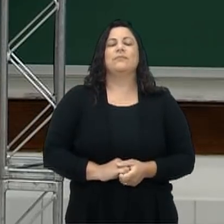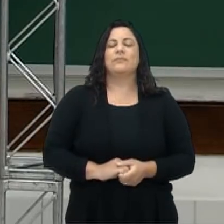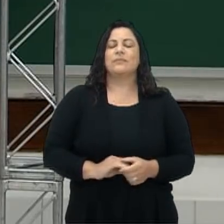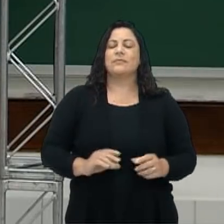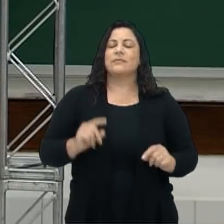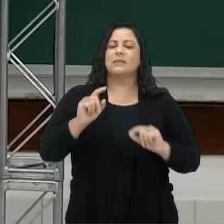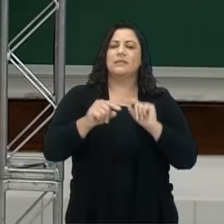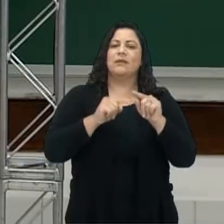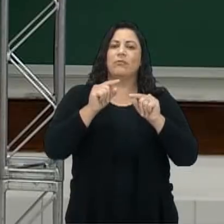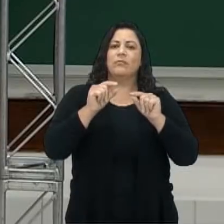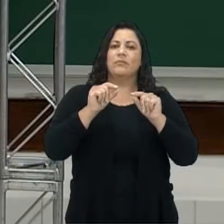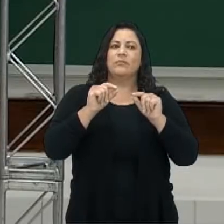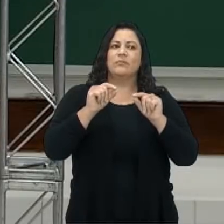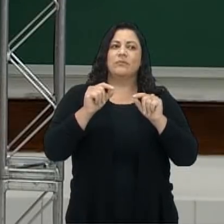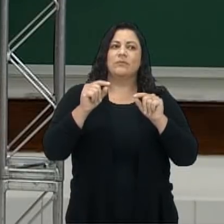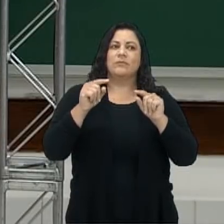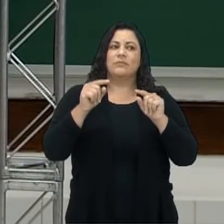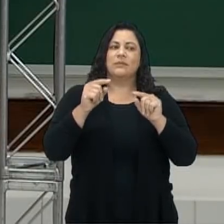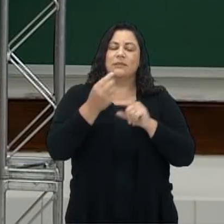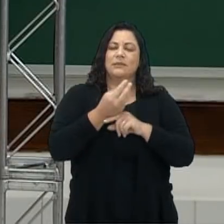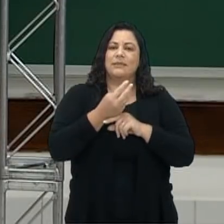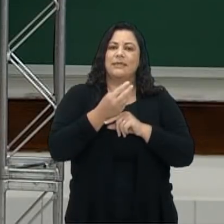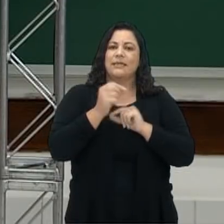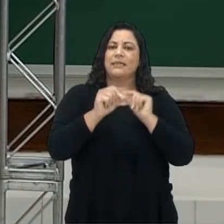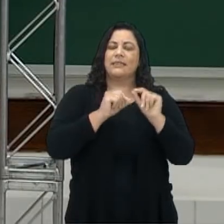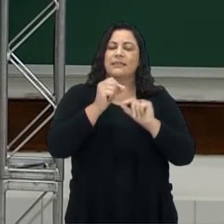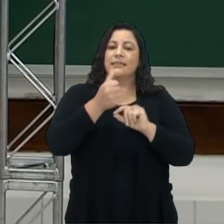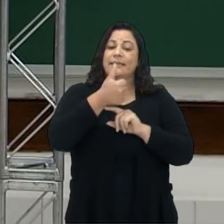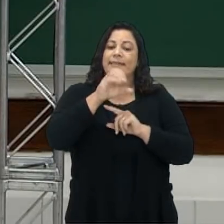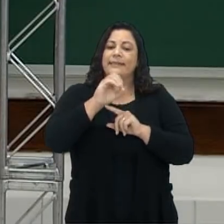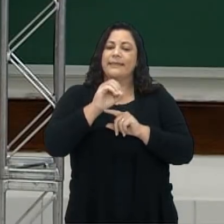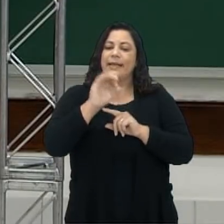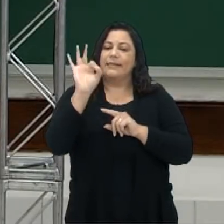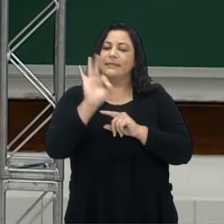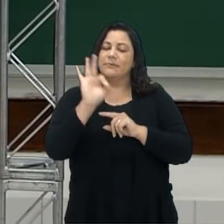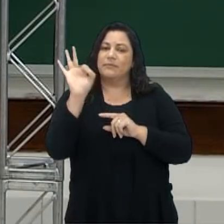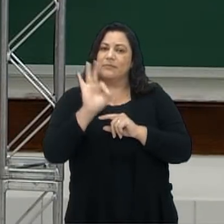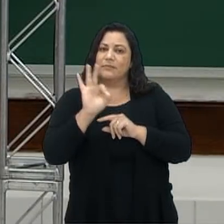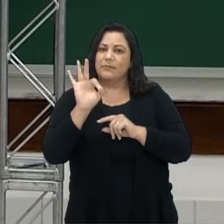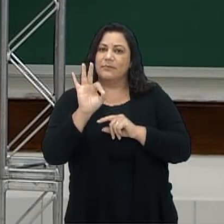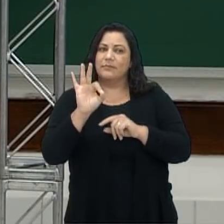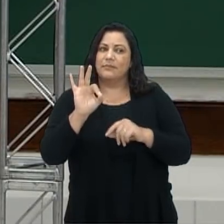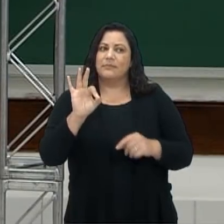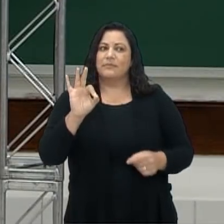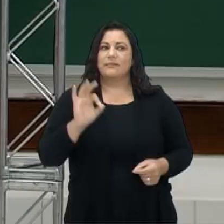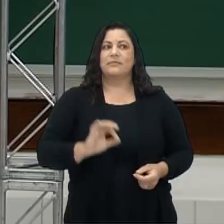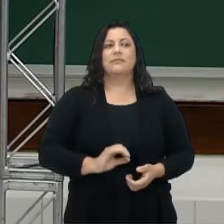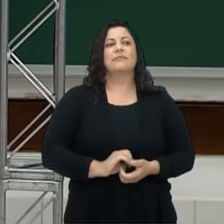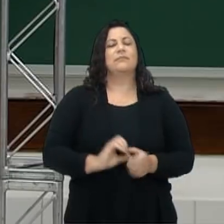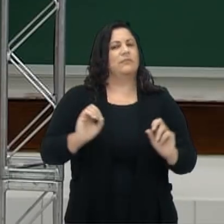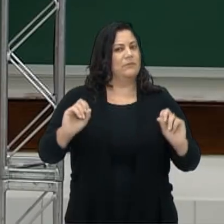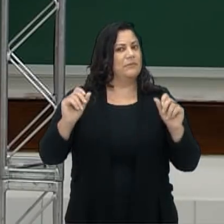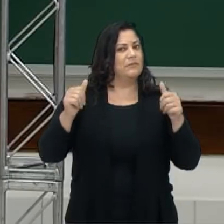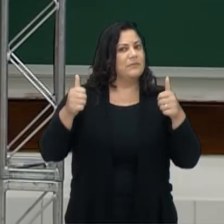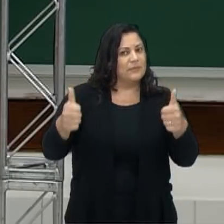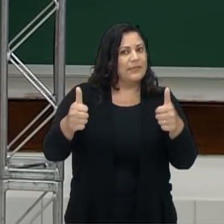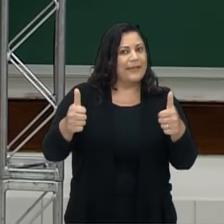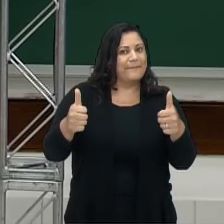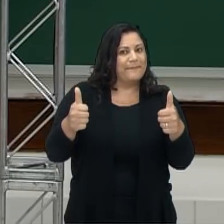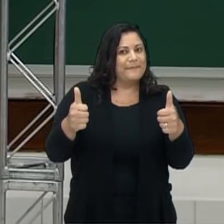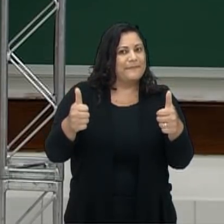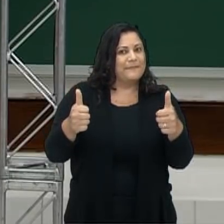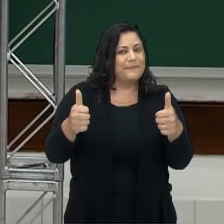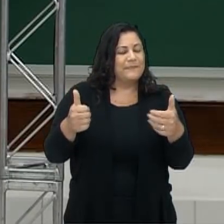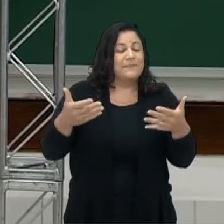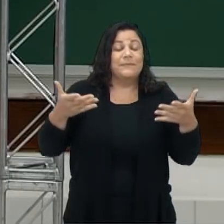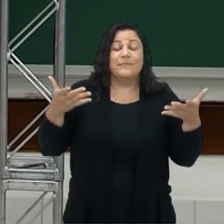graus. Esse pedaço aqui equivale a 10%. 10%, ok? E aí temos,